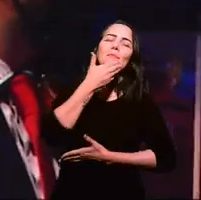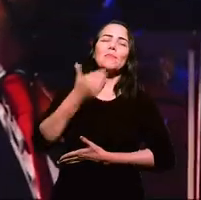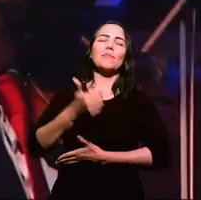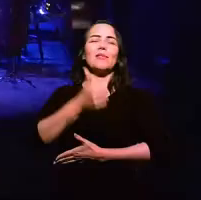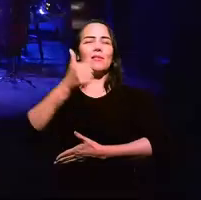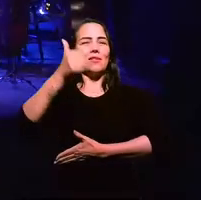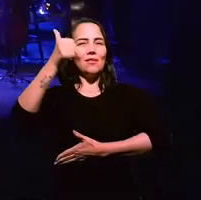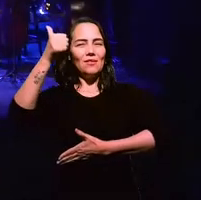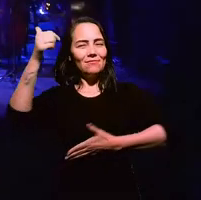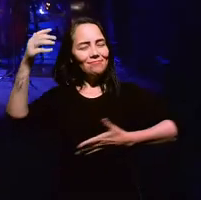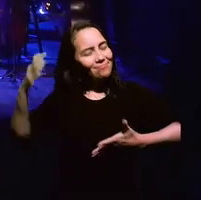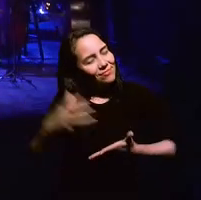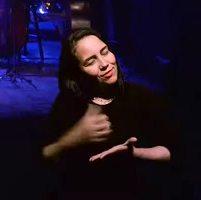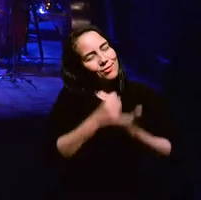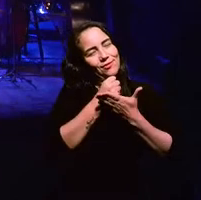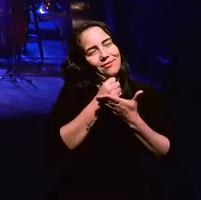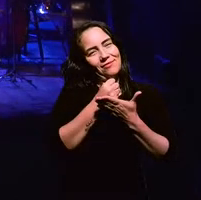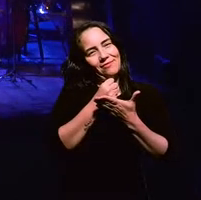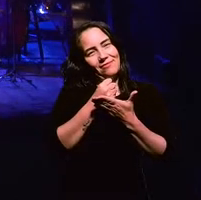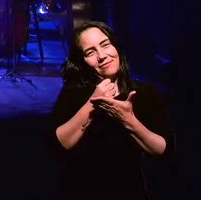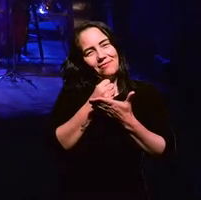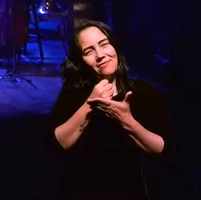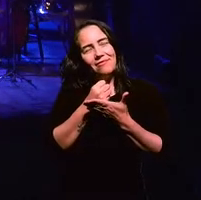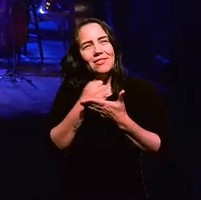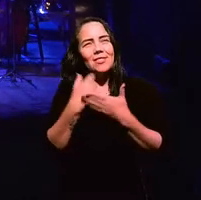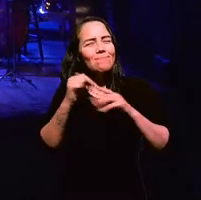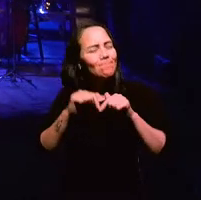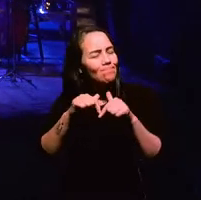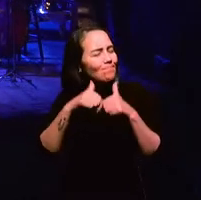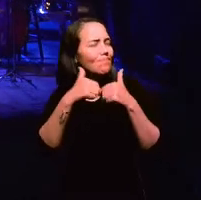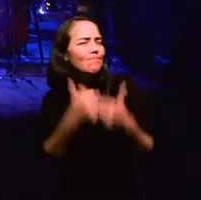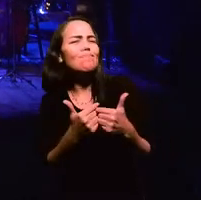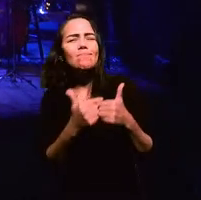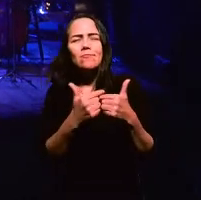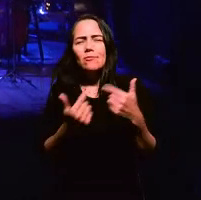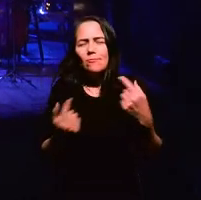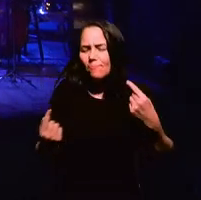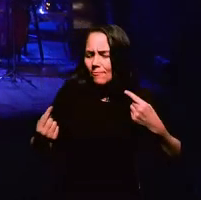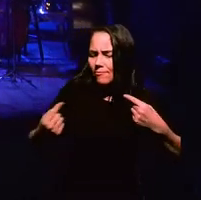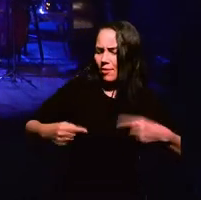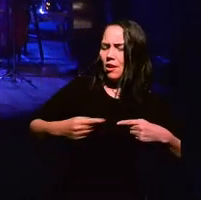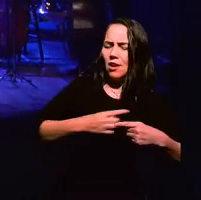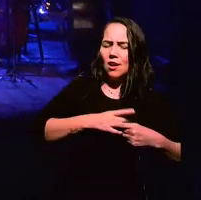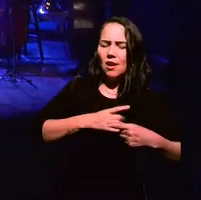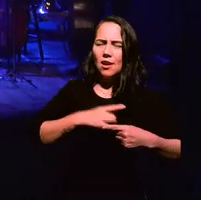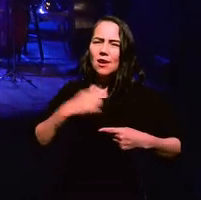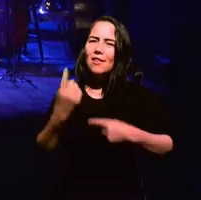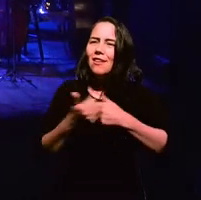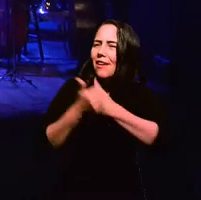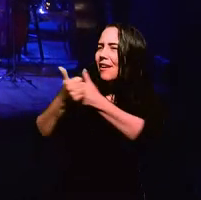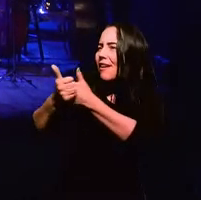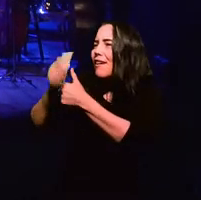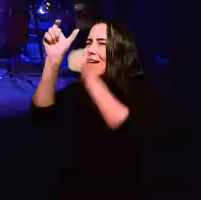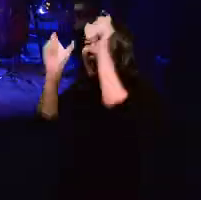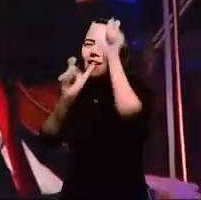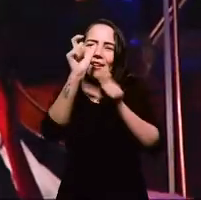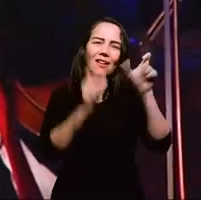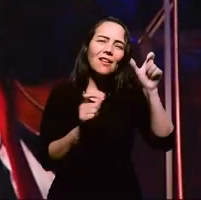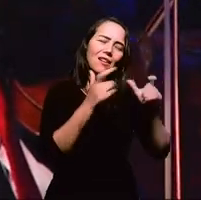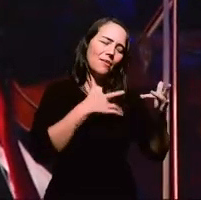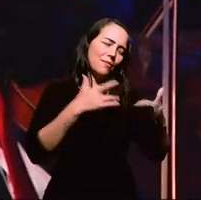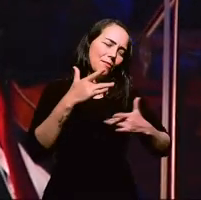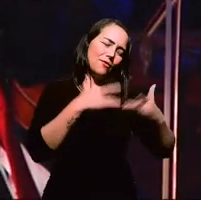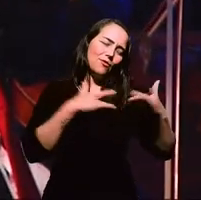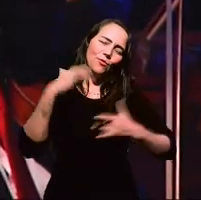sempre estão por vir. E sem receio de encarar nossos medos, seguimos pelas pessoas, por nossa